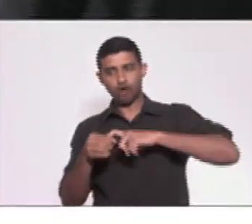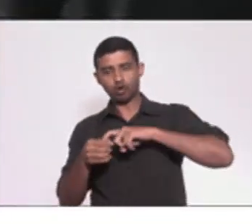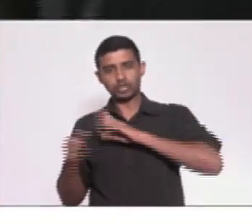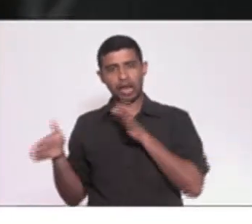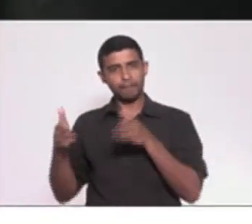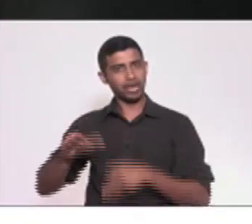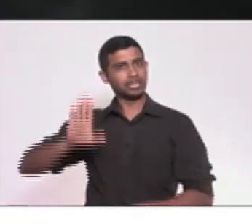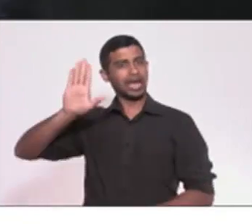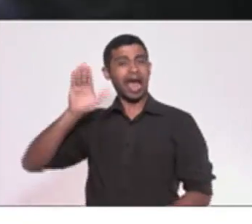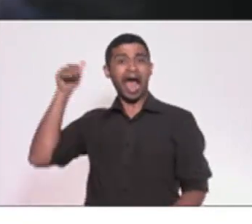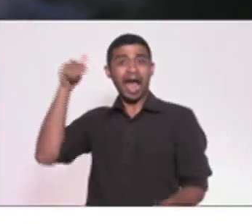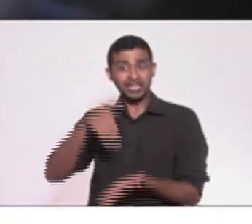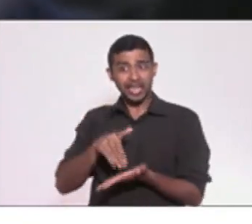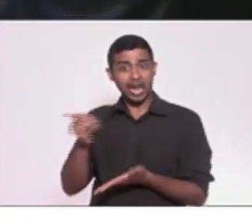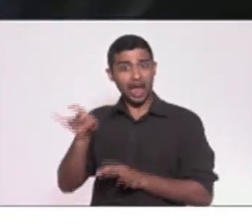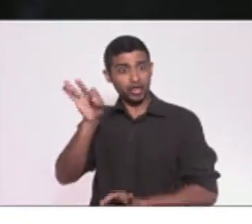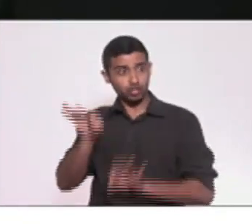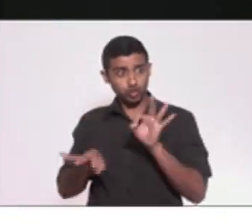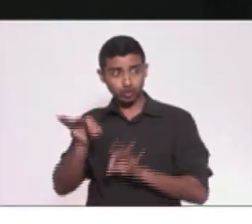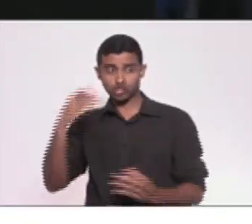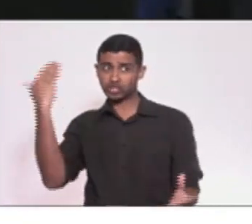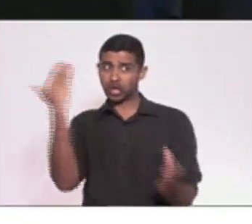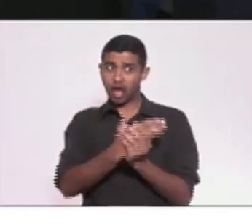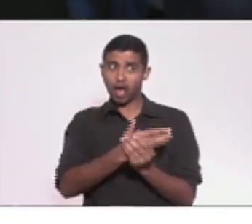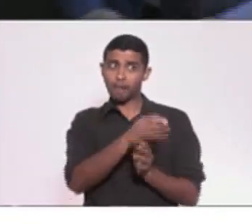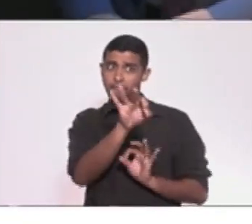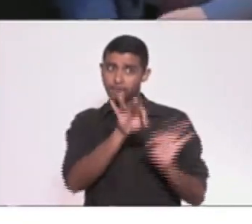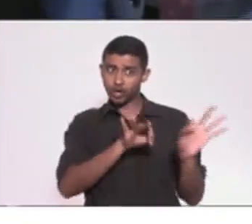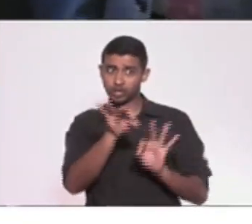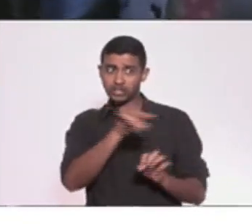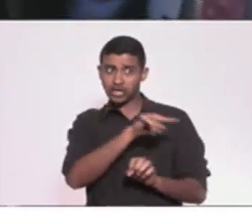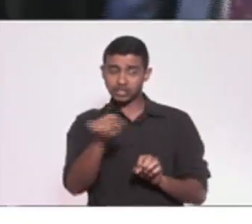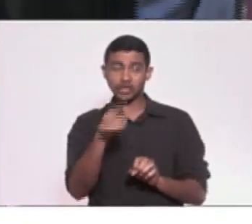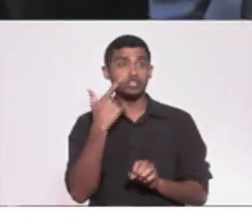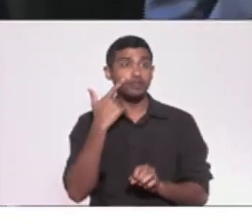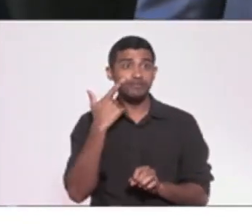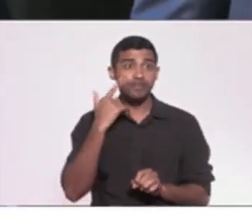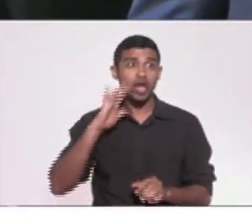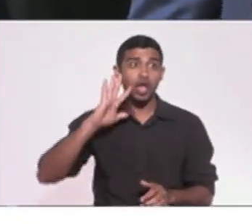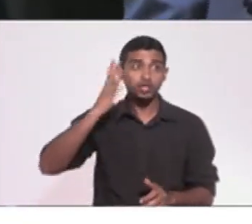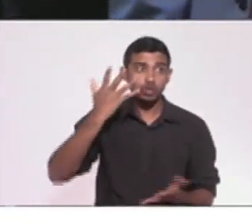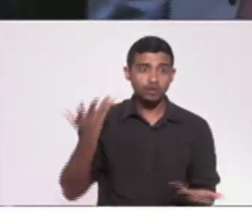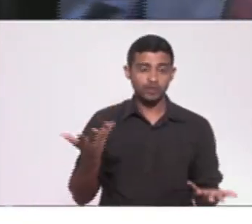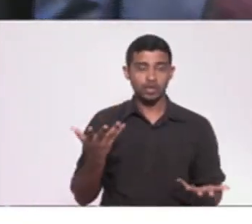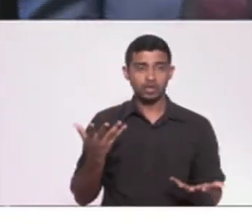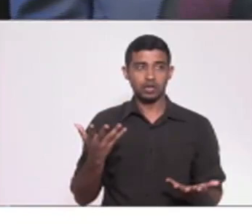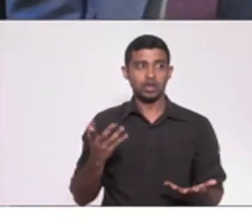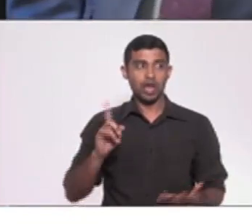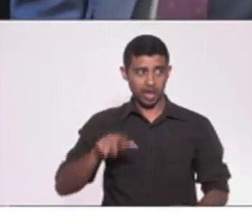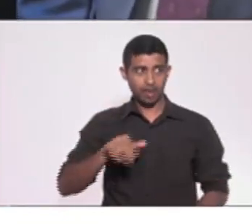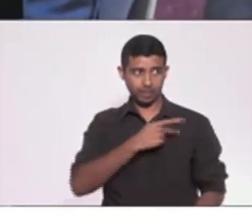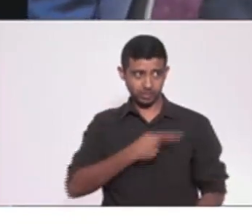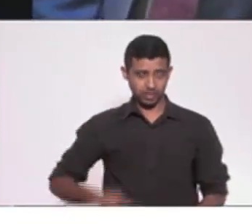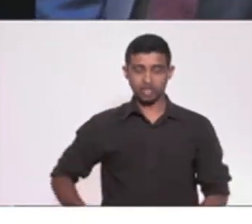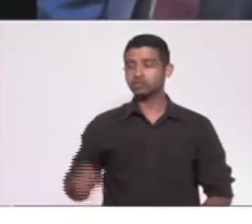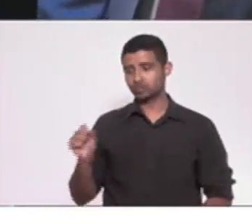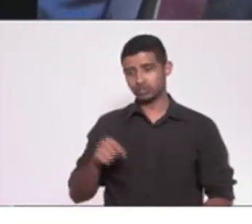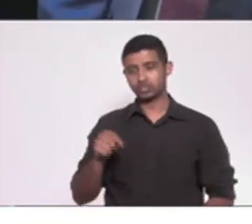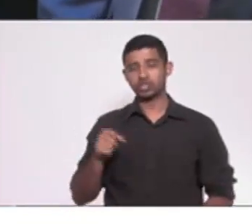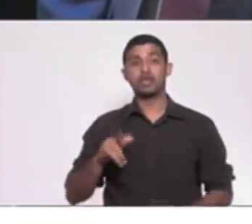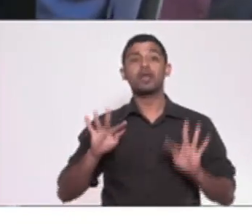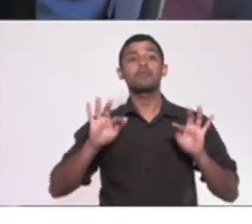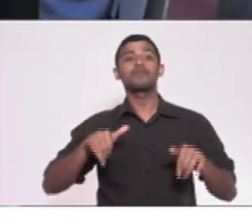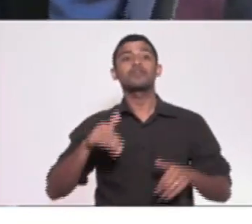as ações judiciais relativas à posse deles sejam julgadas. Procede, senhor presidente? Sim, senhor. Para finalizar,